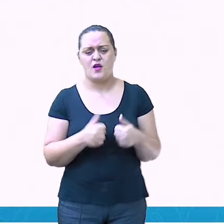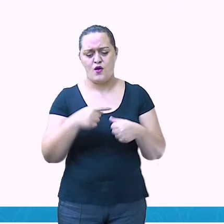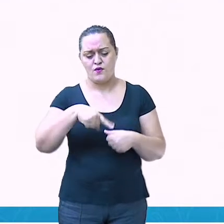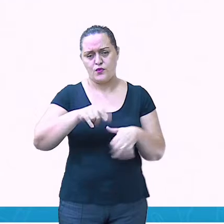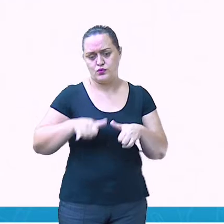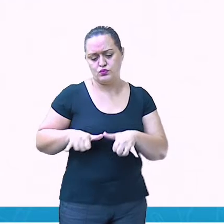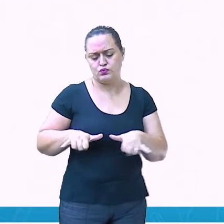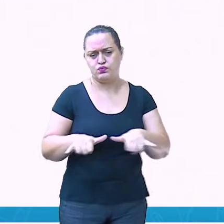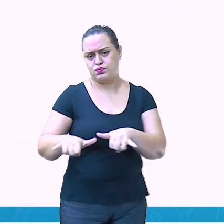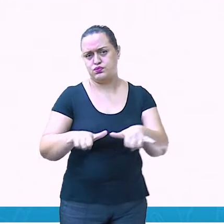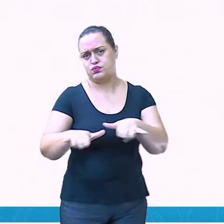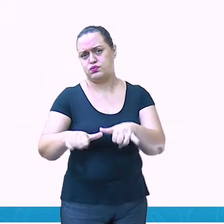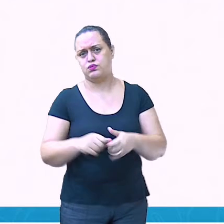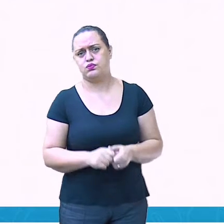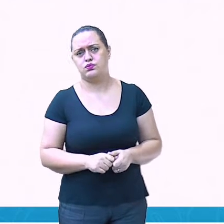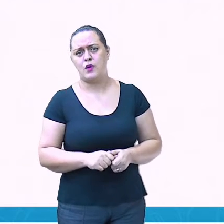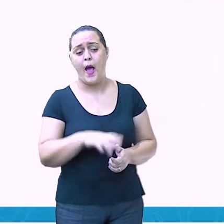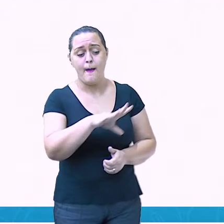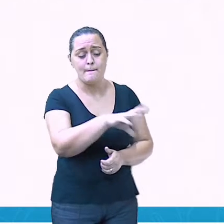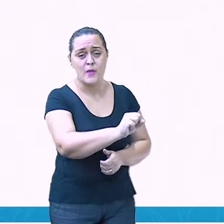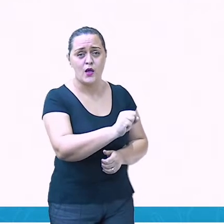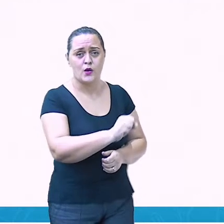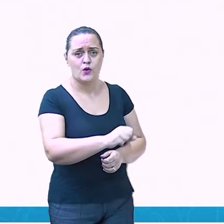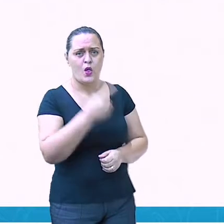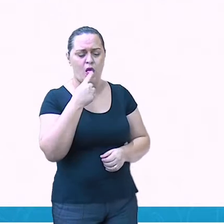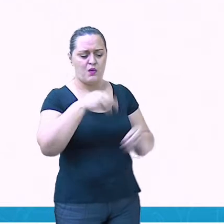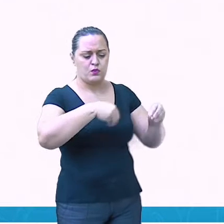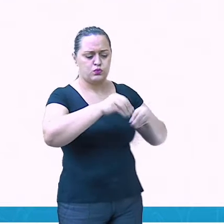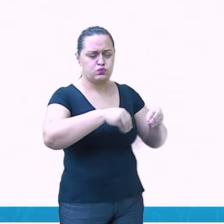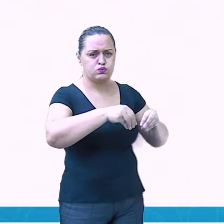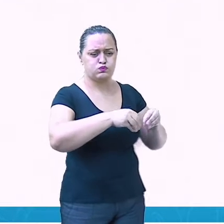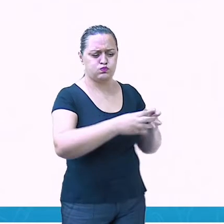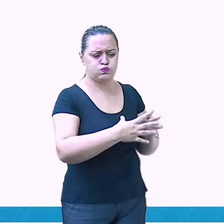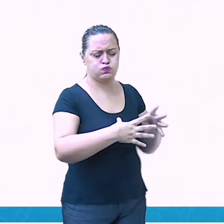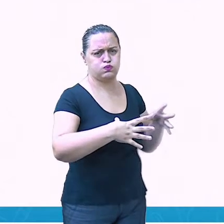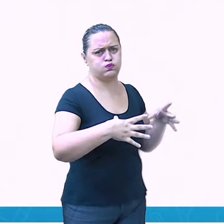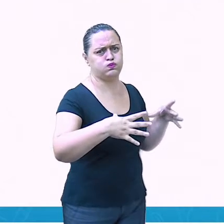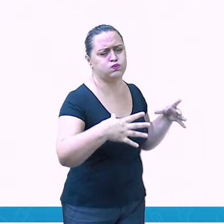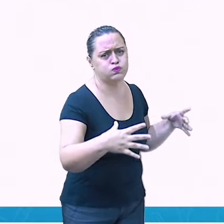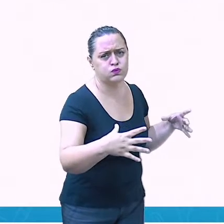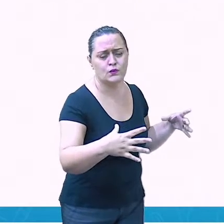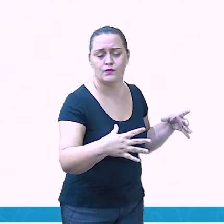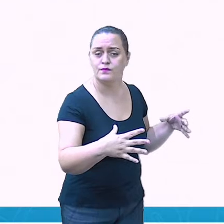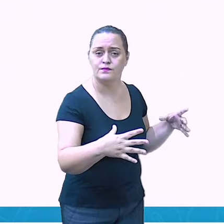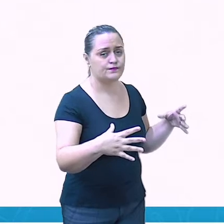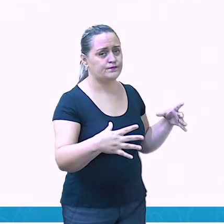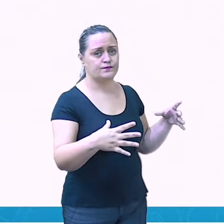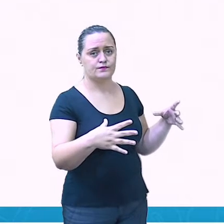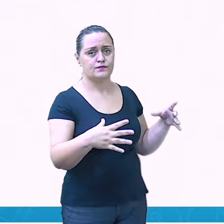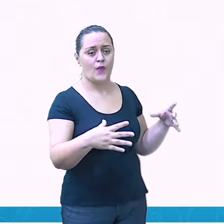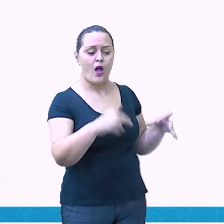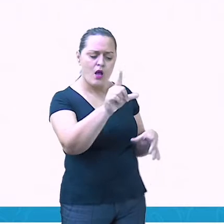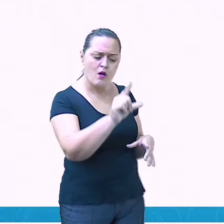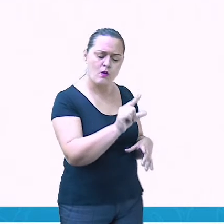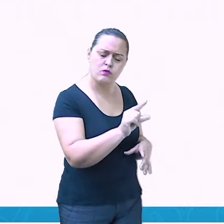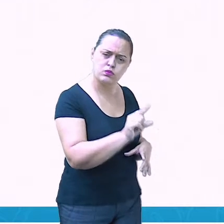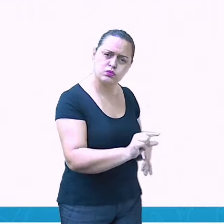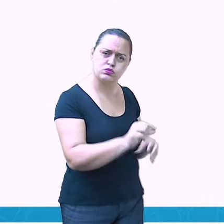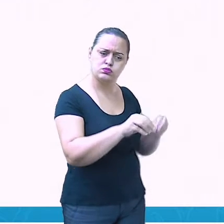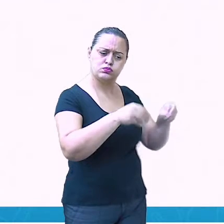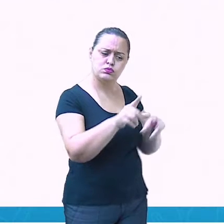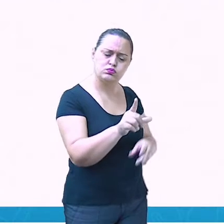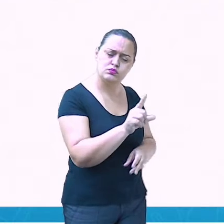ao invés de colocar uma sacola só ou de levar a sua para trazer, você coloca ali 2, 3 sacolas e põe tudo, uma coisa